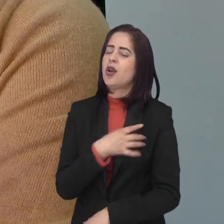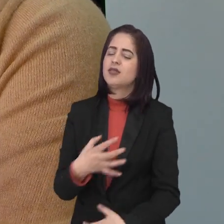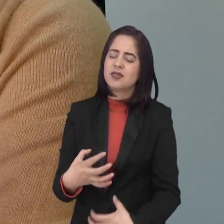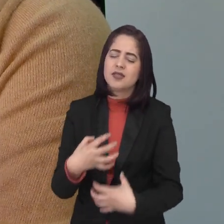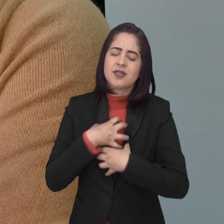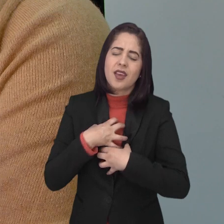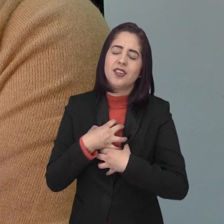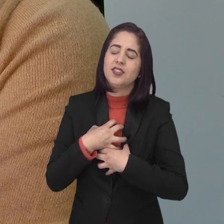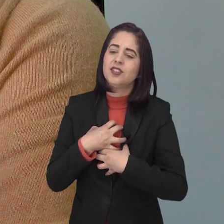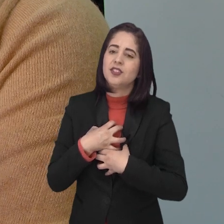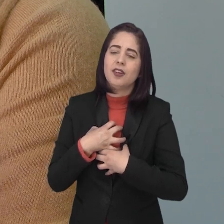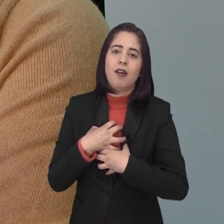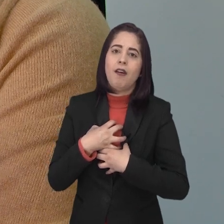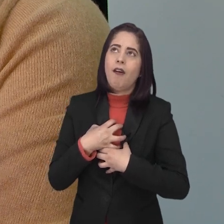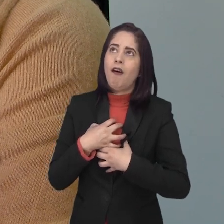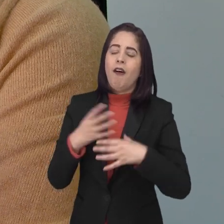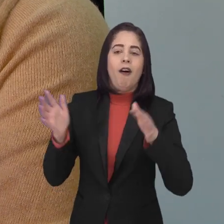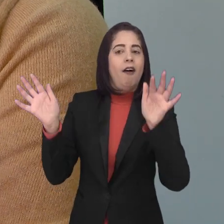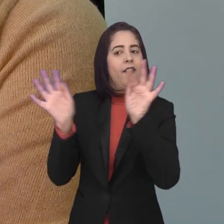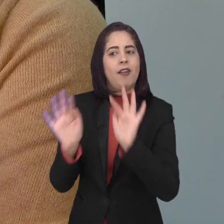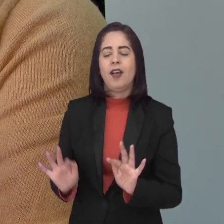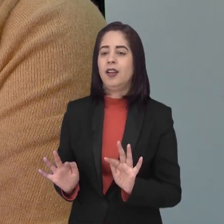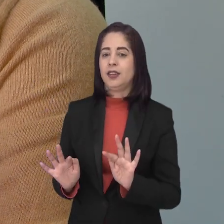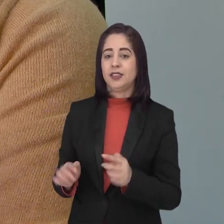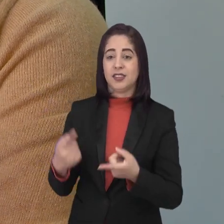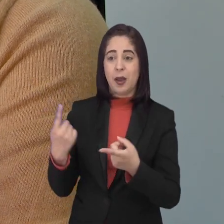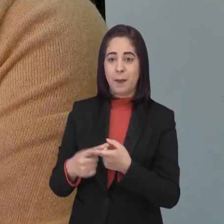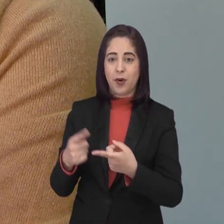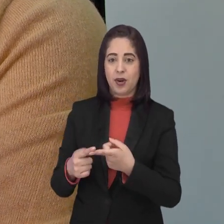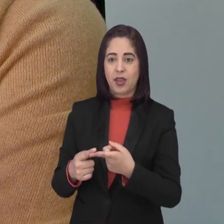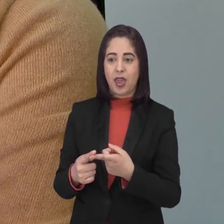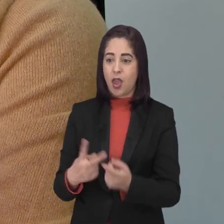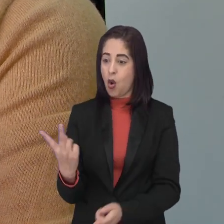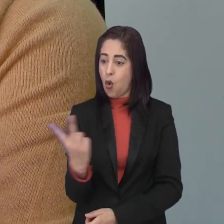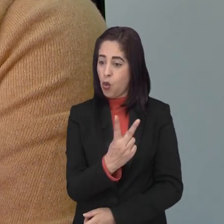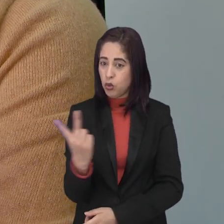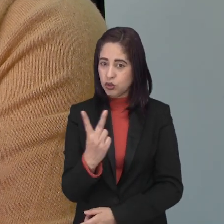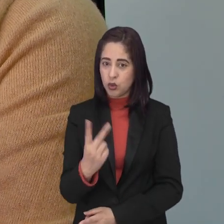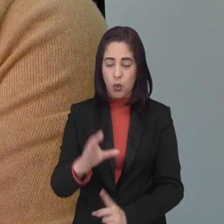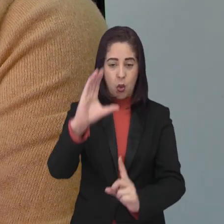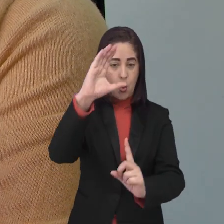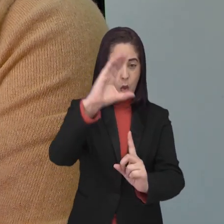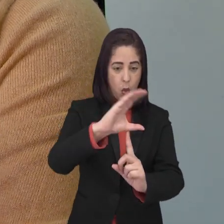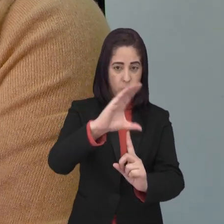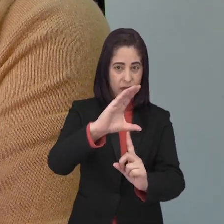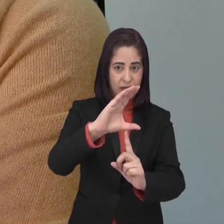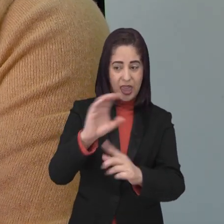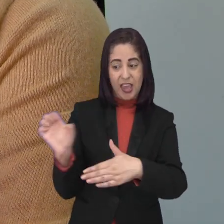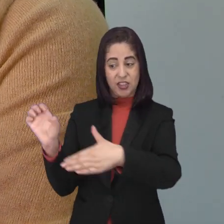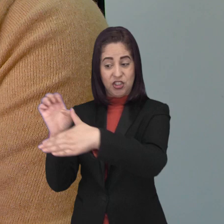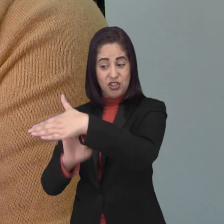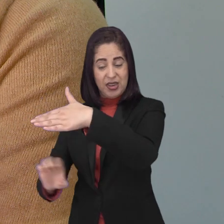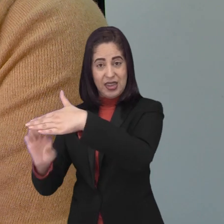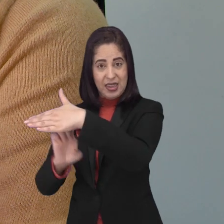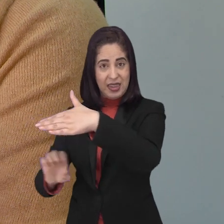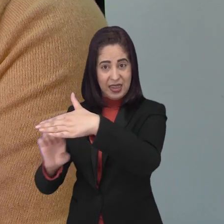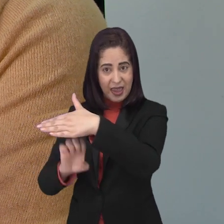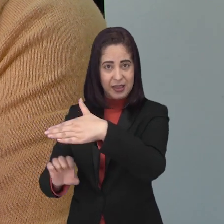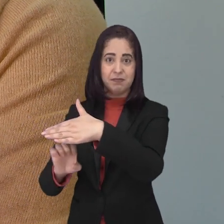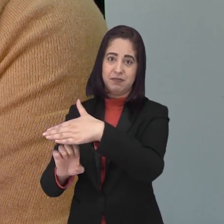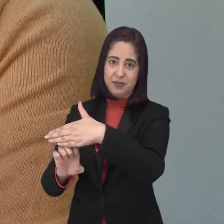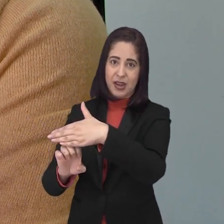muito gratificante a gente saber que os dois lados, tanto o comerciante, o